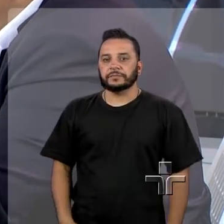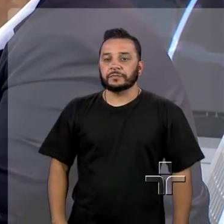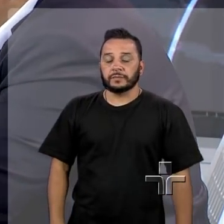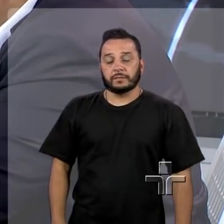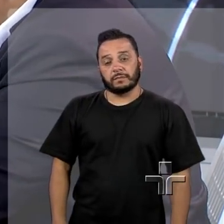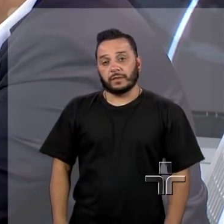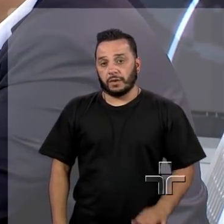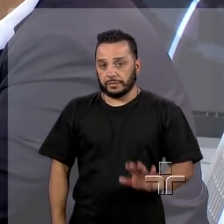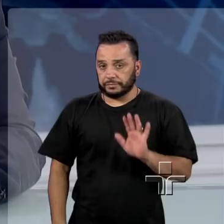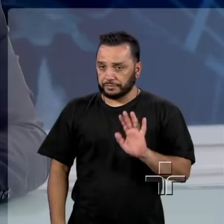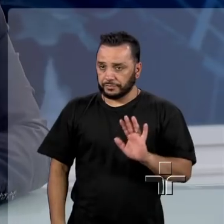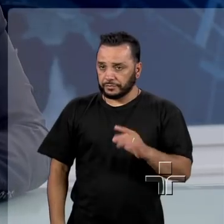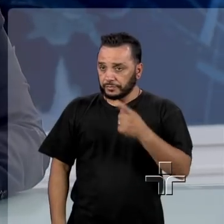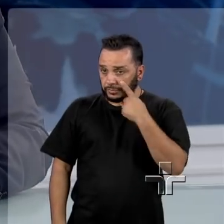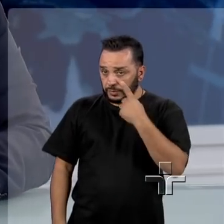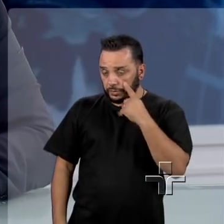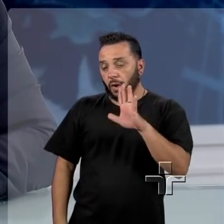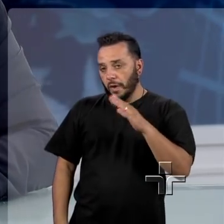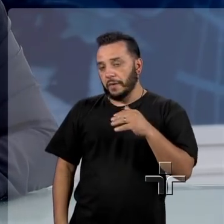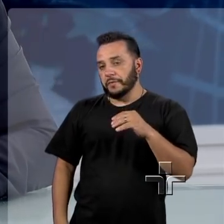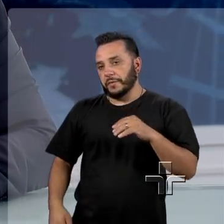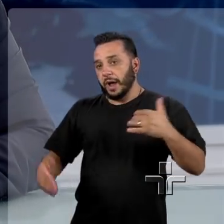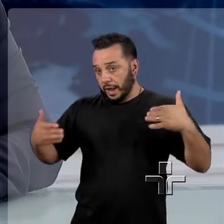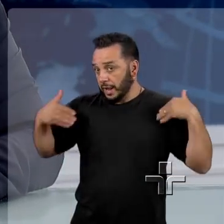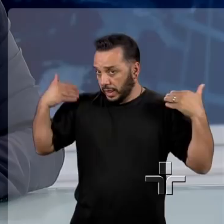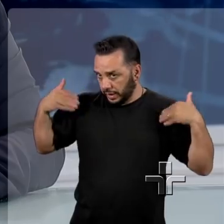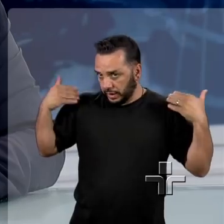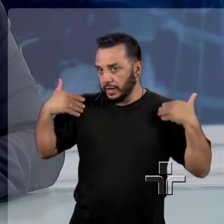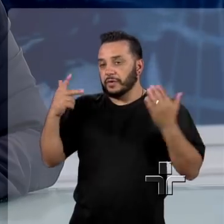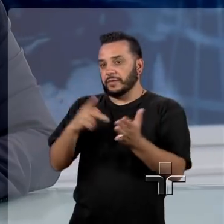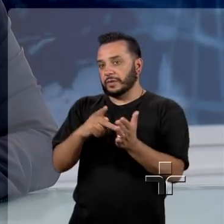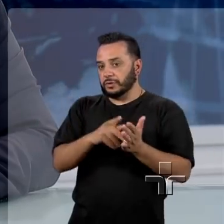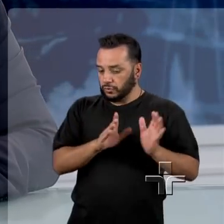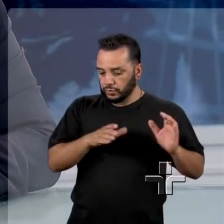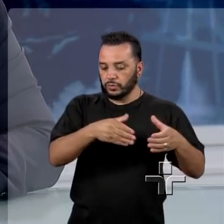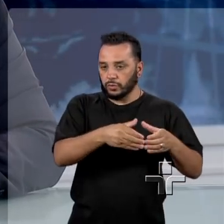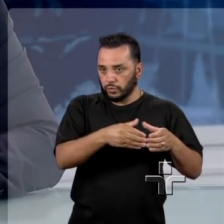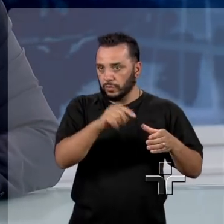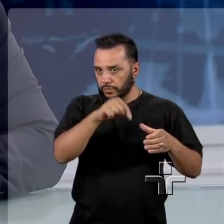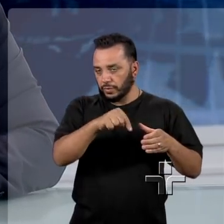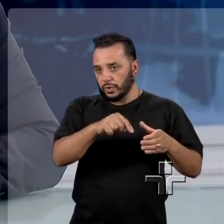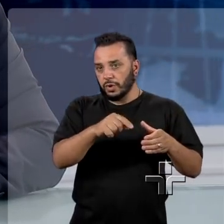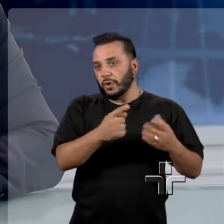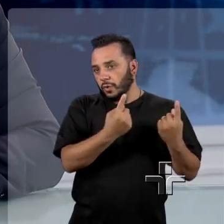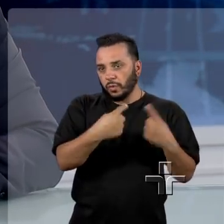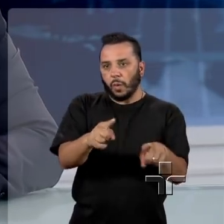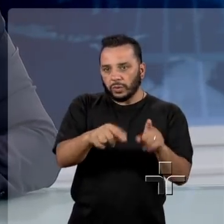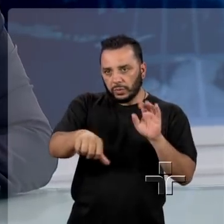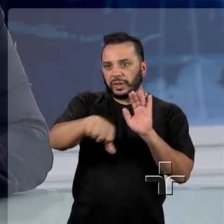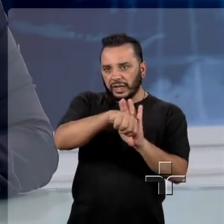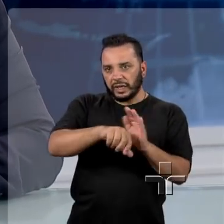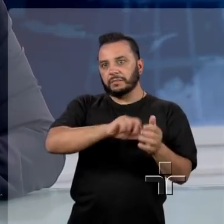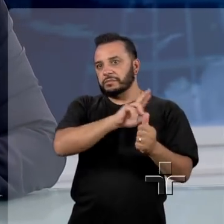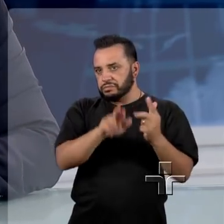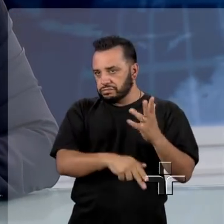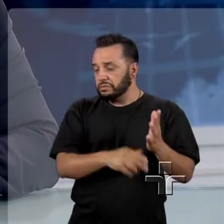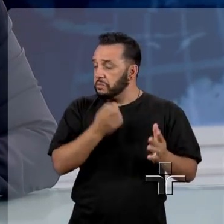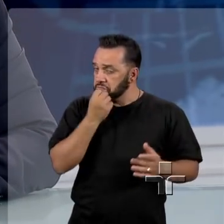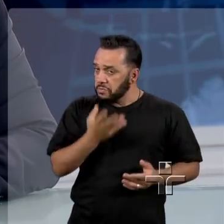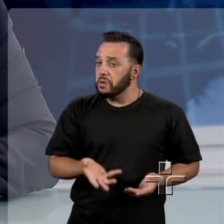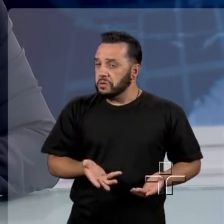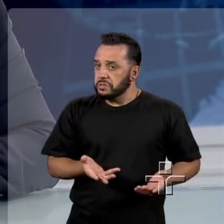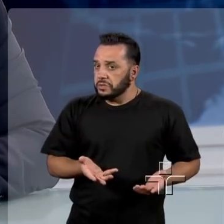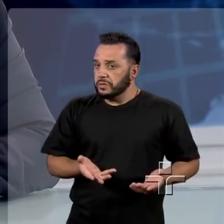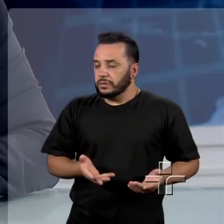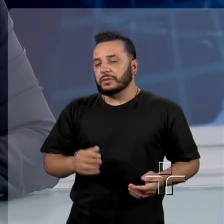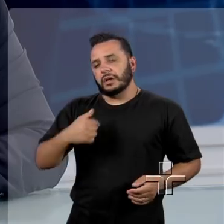eu vejo com extrema alegria a formação desta frente, porque a memória que nós todos temos é daquela